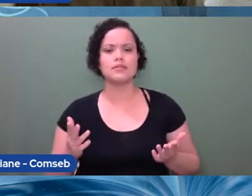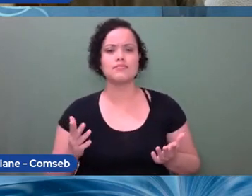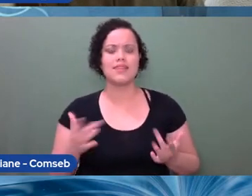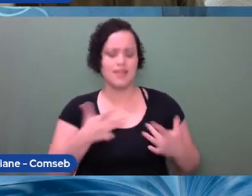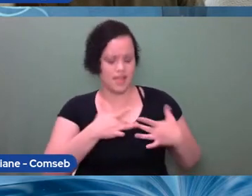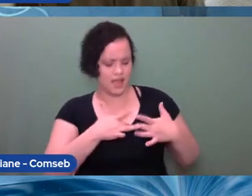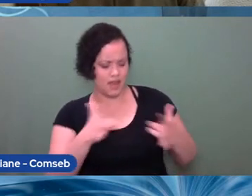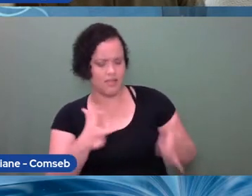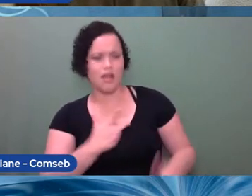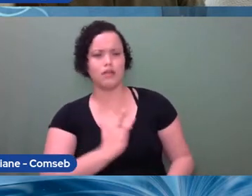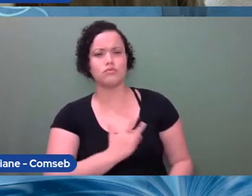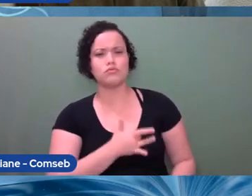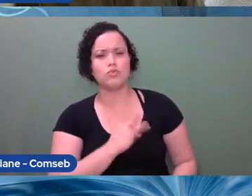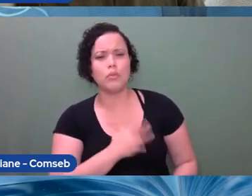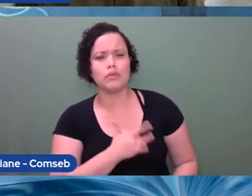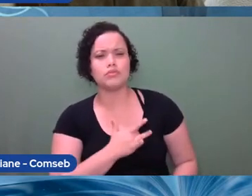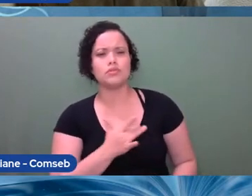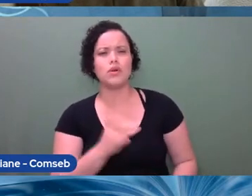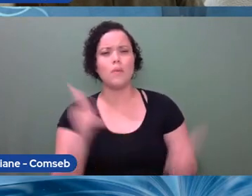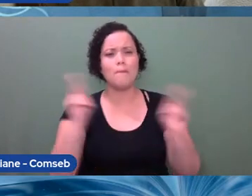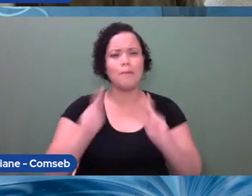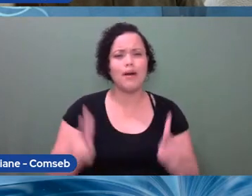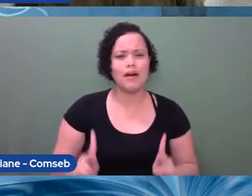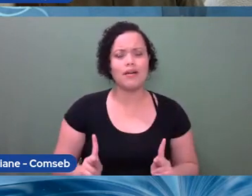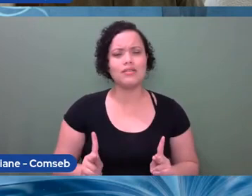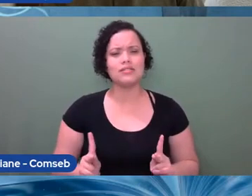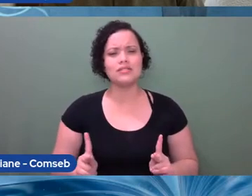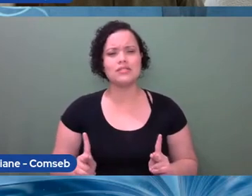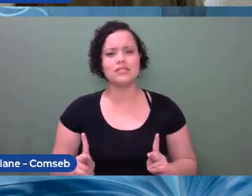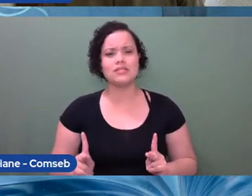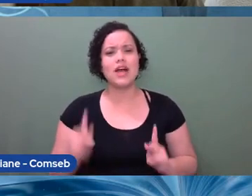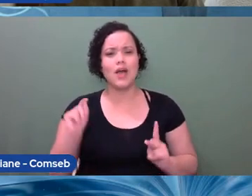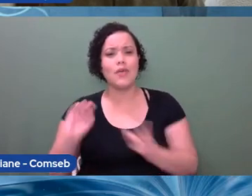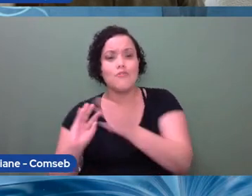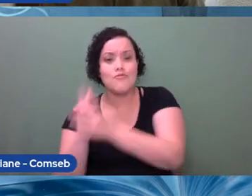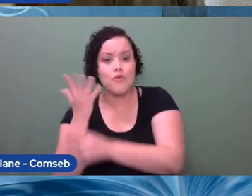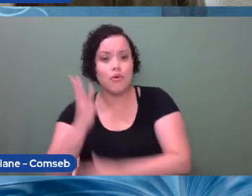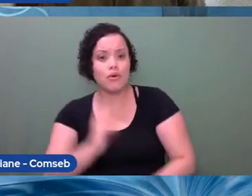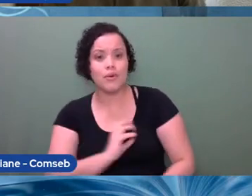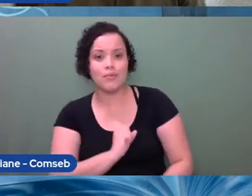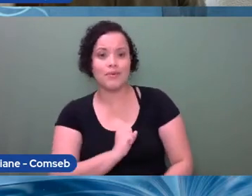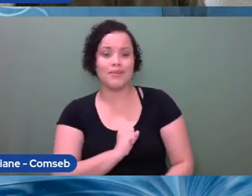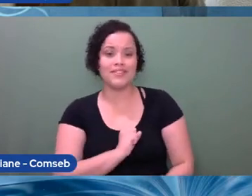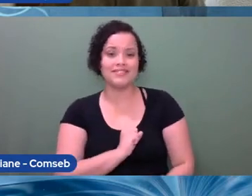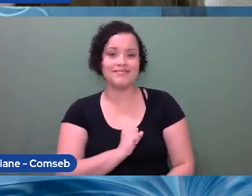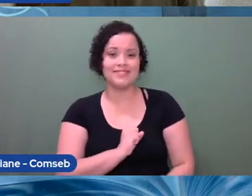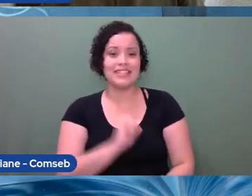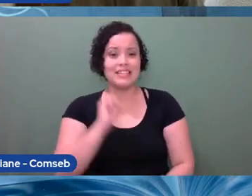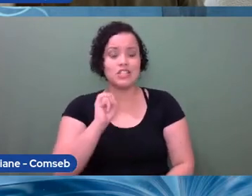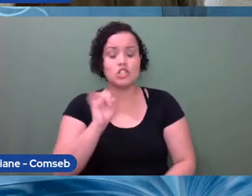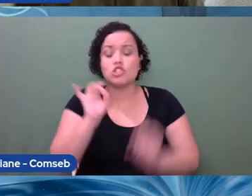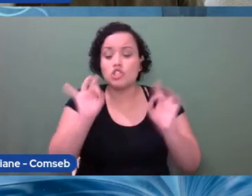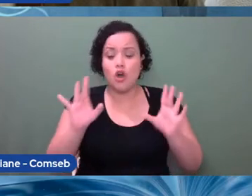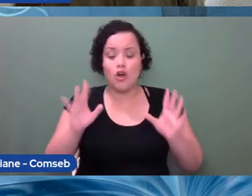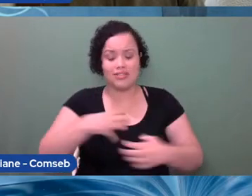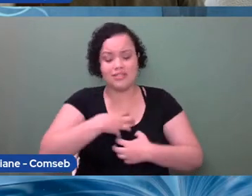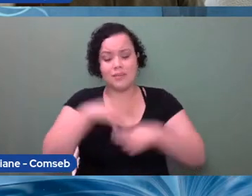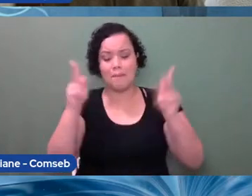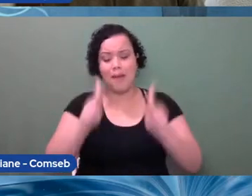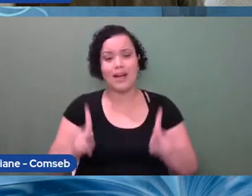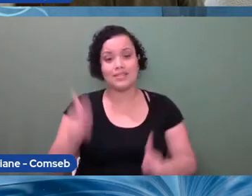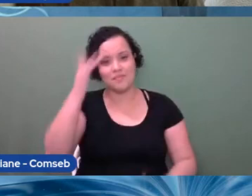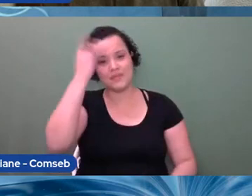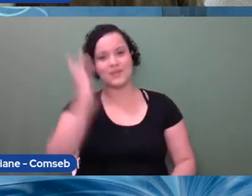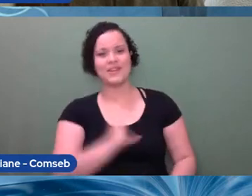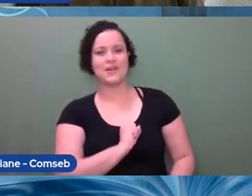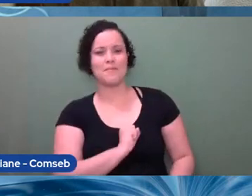caridade, compaixão, paz, é fruto do amor. Só está em paz quem ama. Só tem compaixão